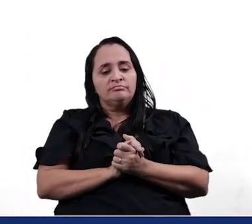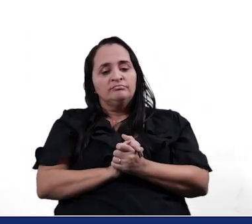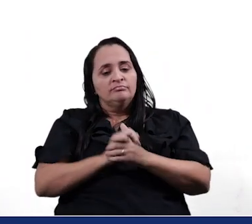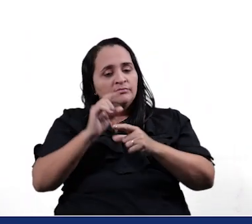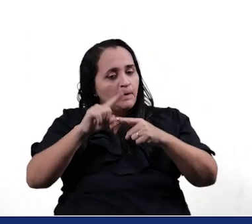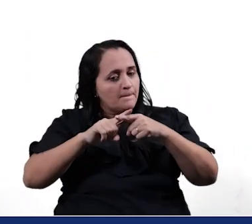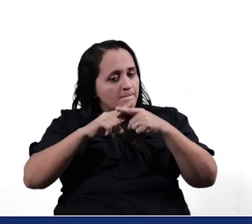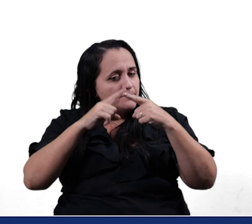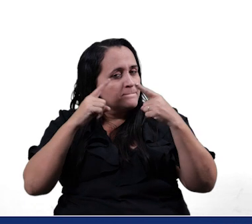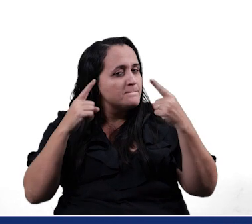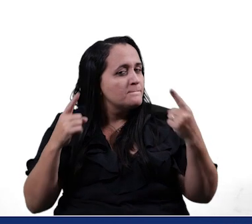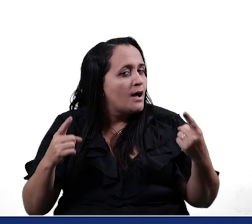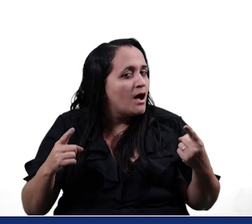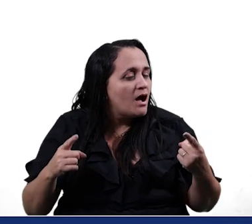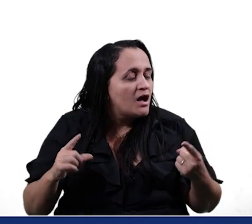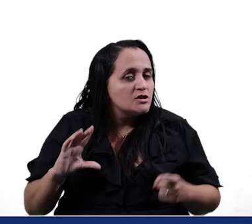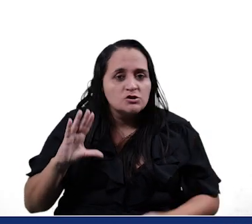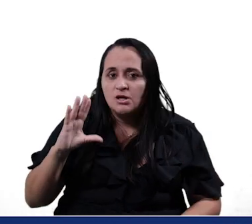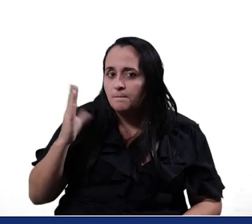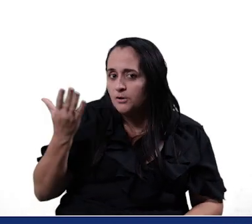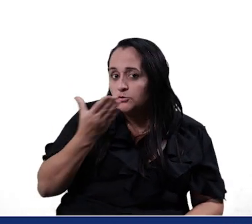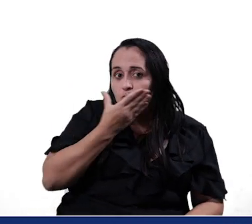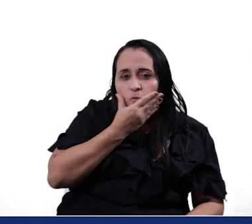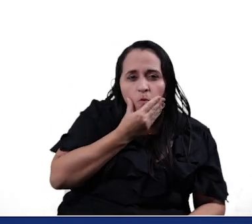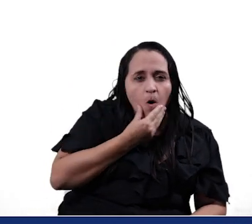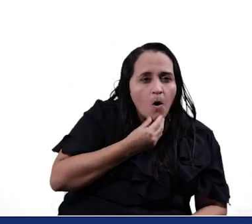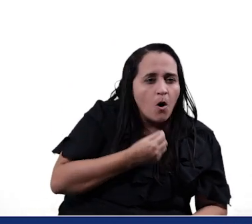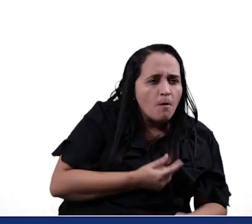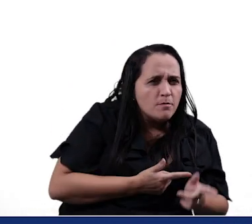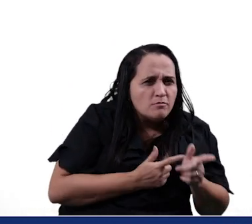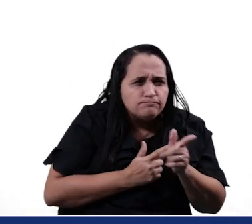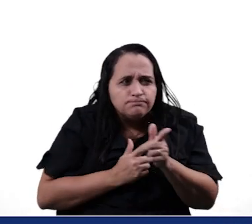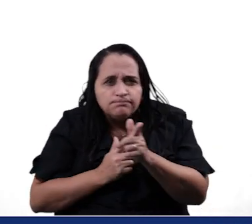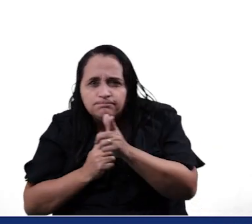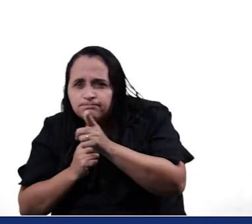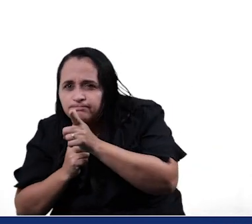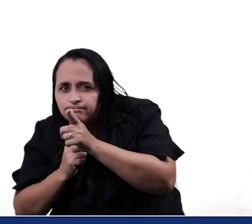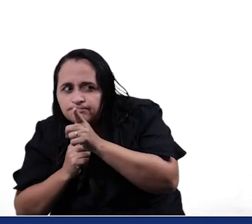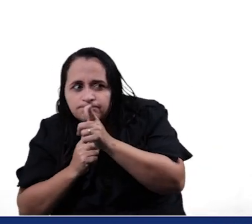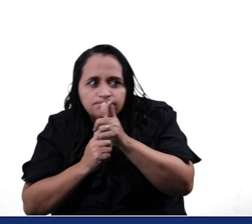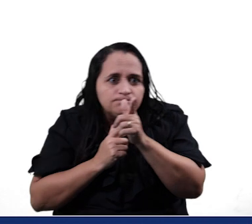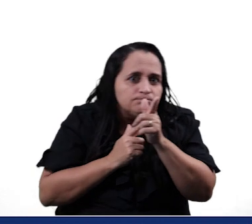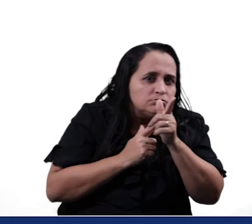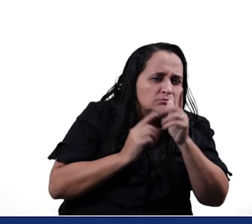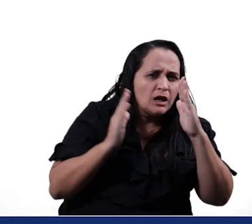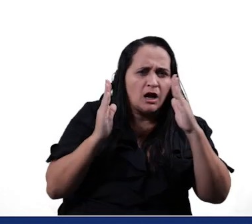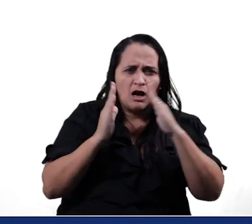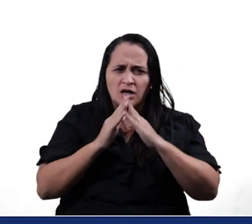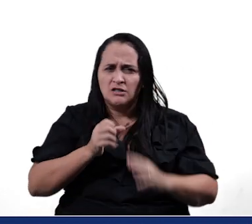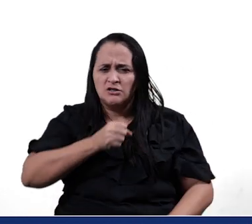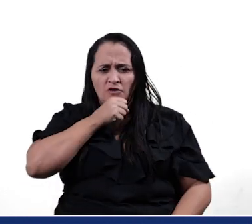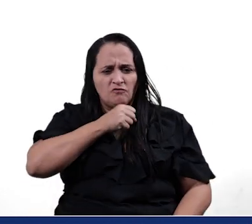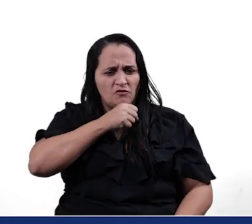Mas, de repente, um caçador que passa em frente à casa da vovó acha